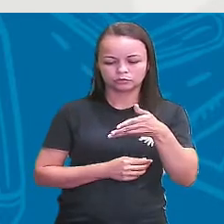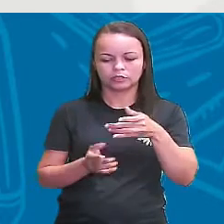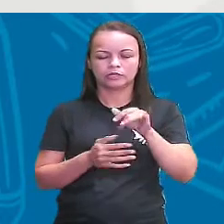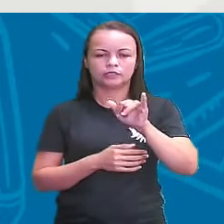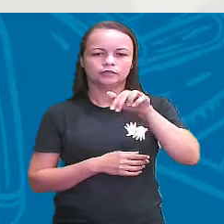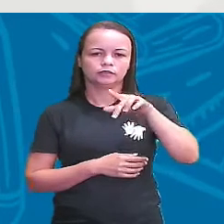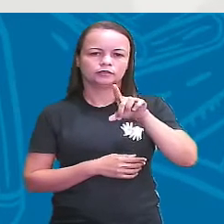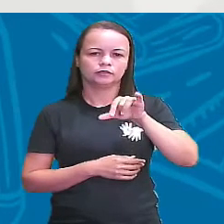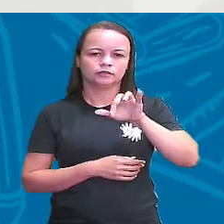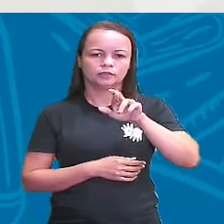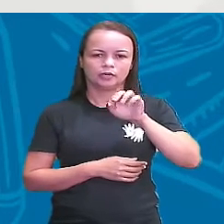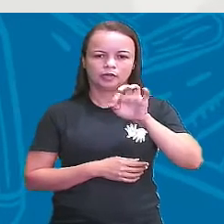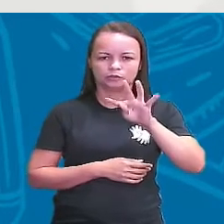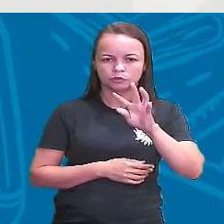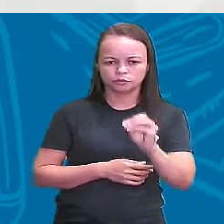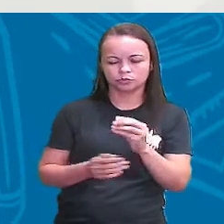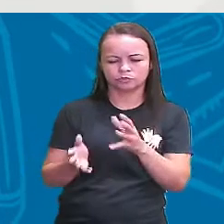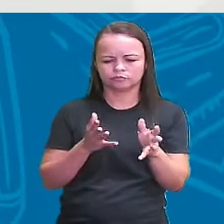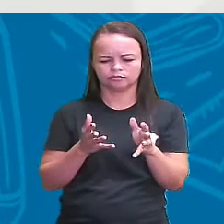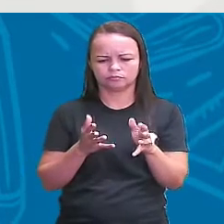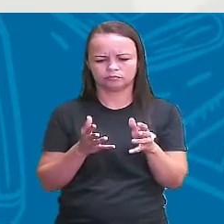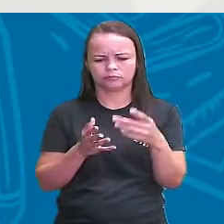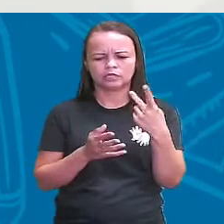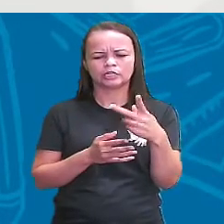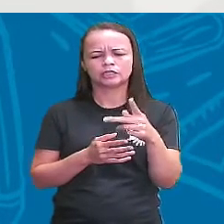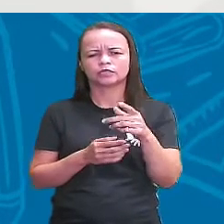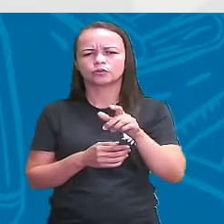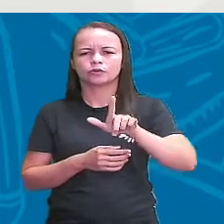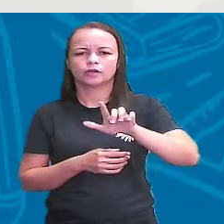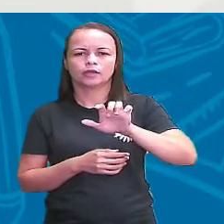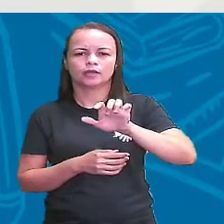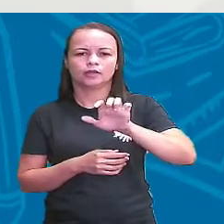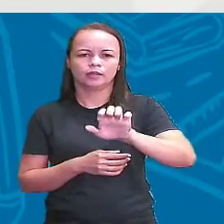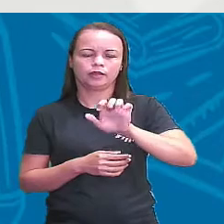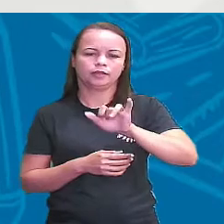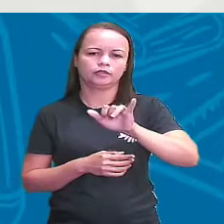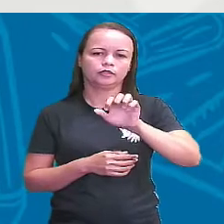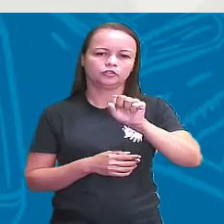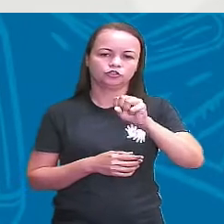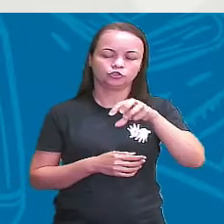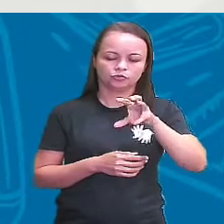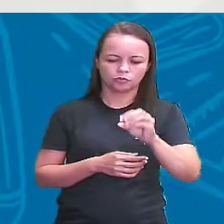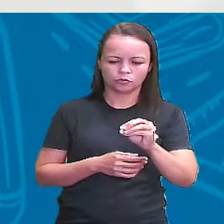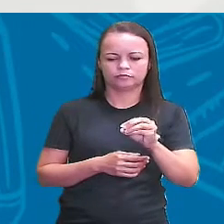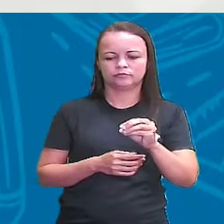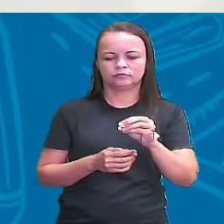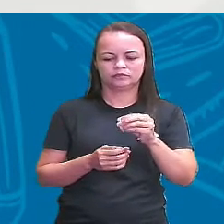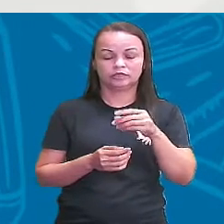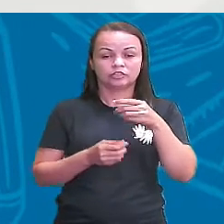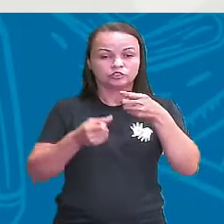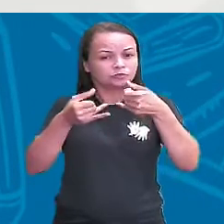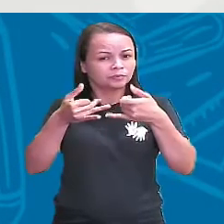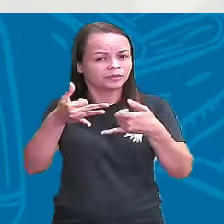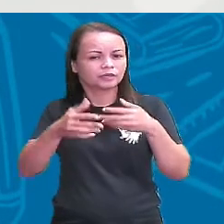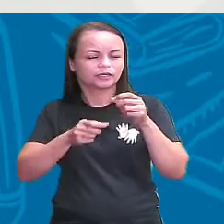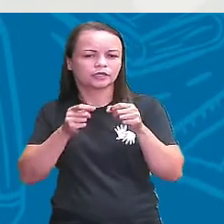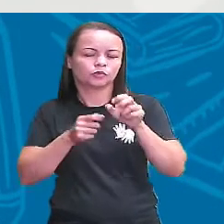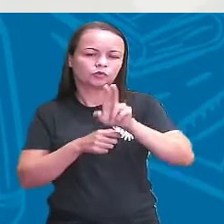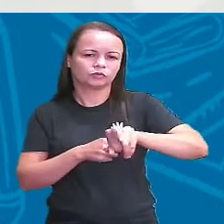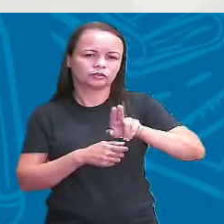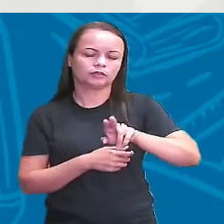E o leísmo consiste justamente em usar os pronomes